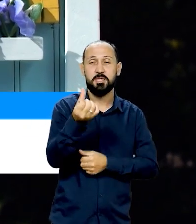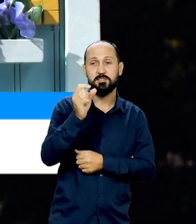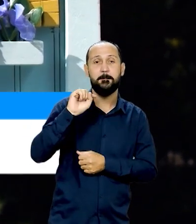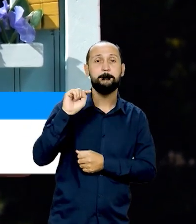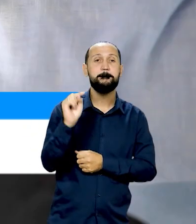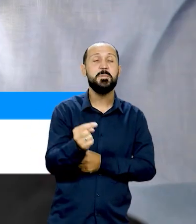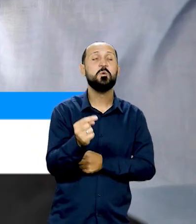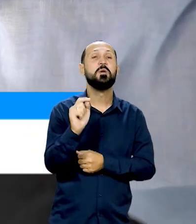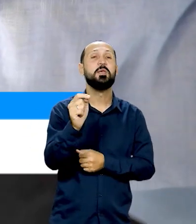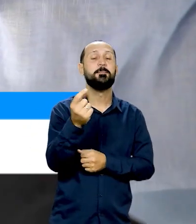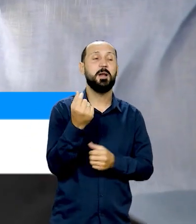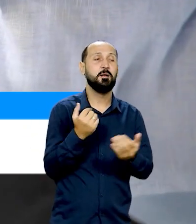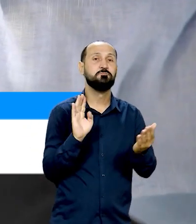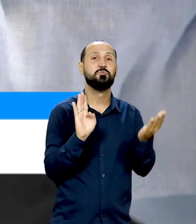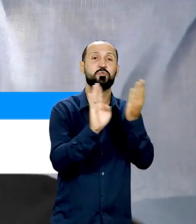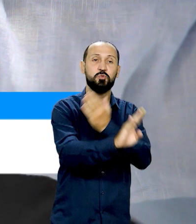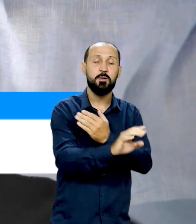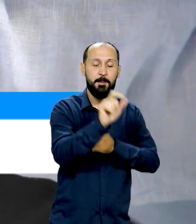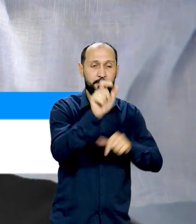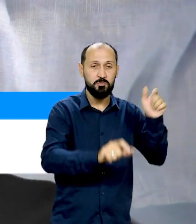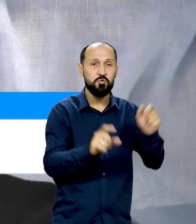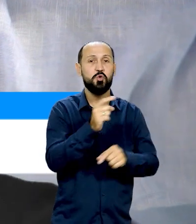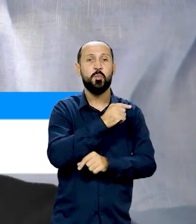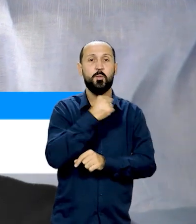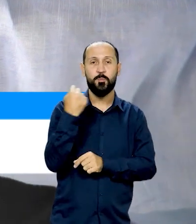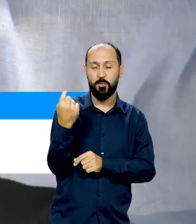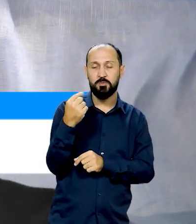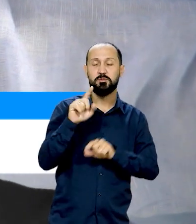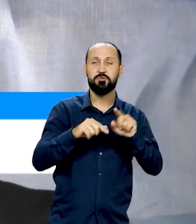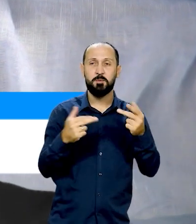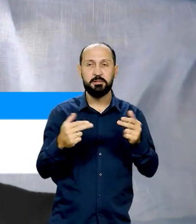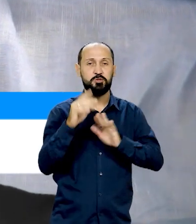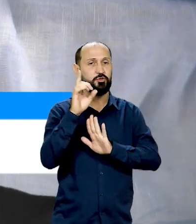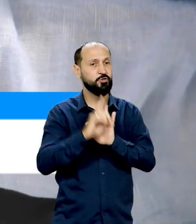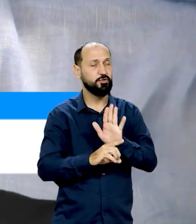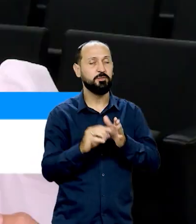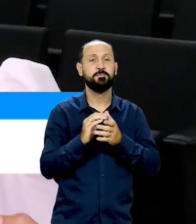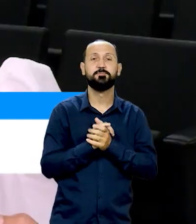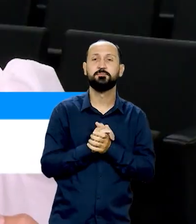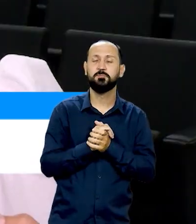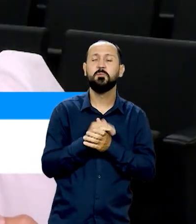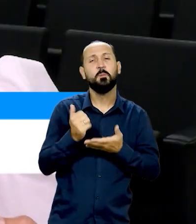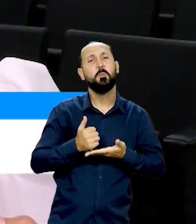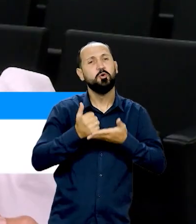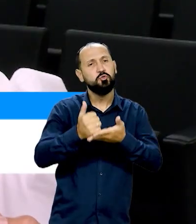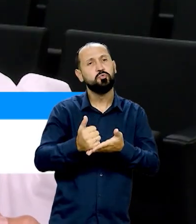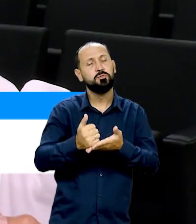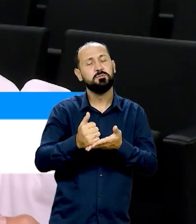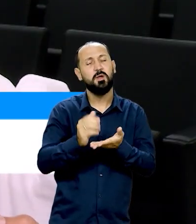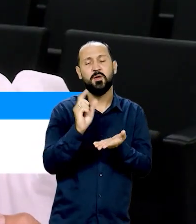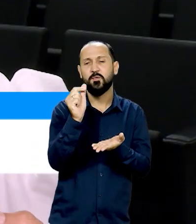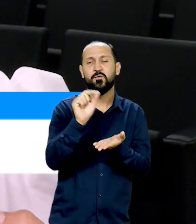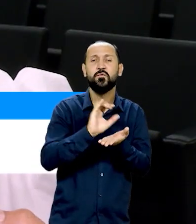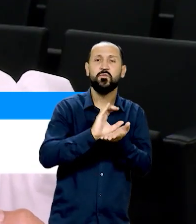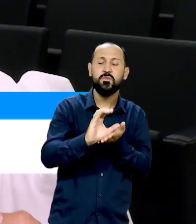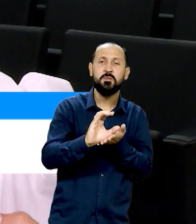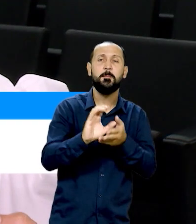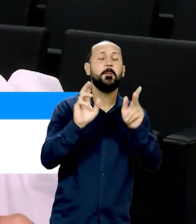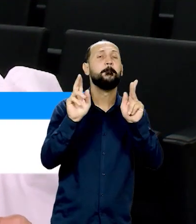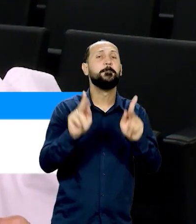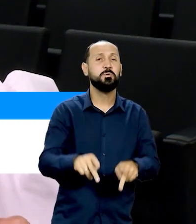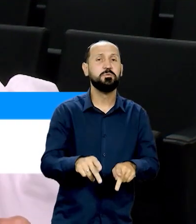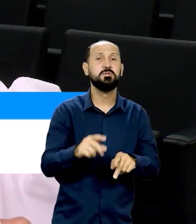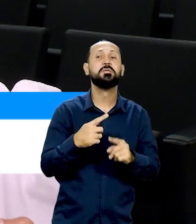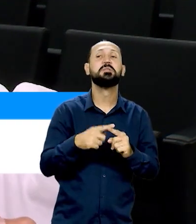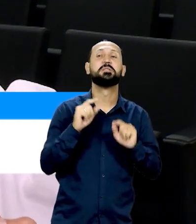mil reais para transmissões causa-mortes de bens e de direitos. É um benefício fiscal, né, para a